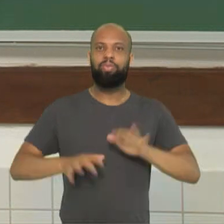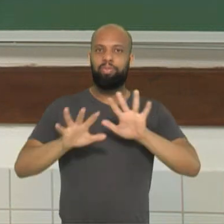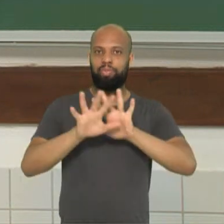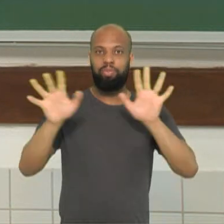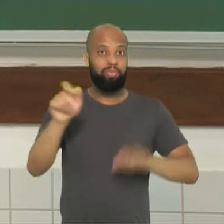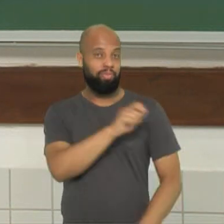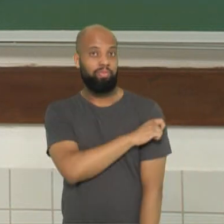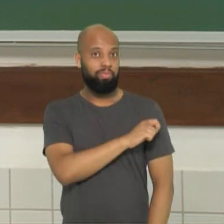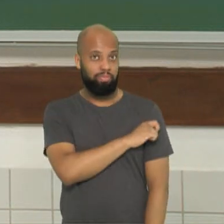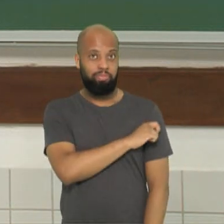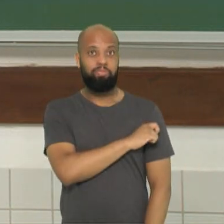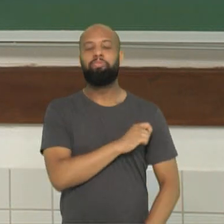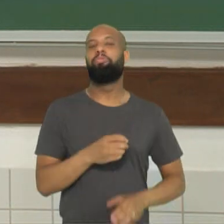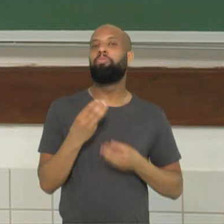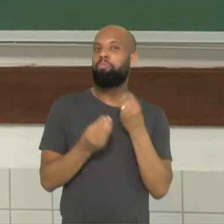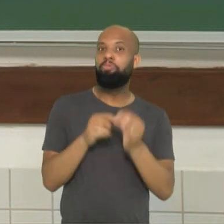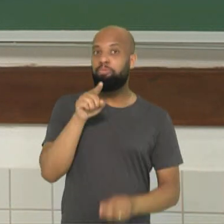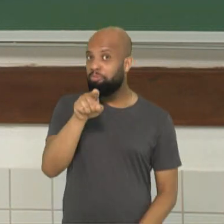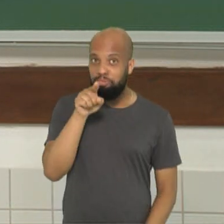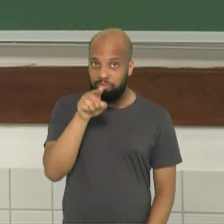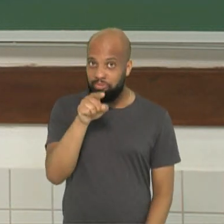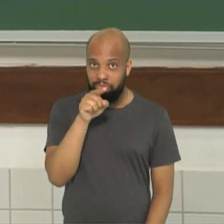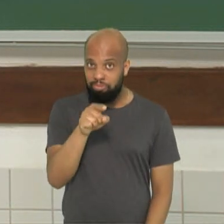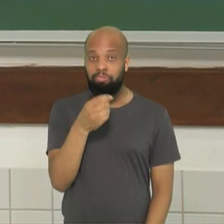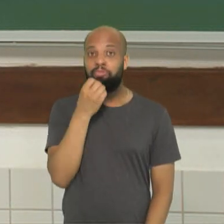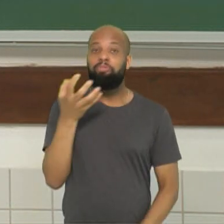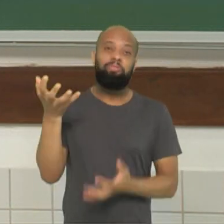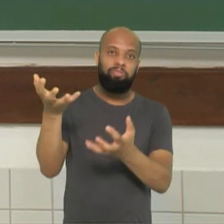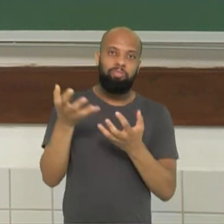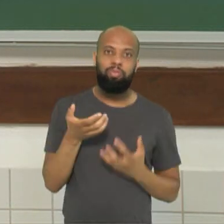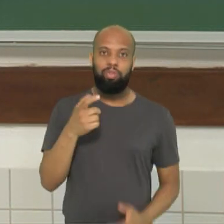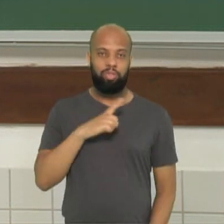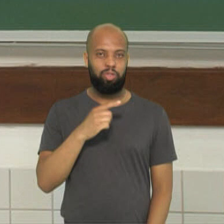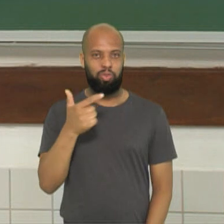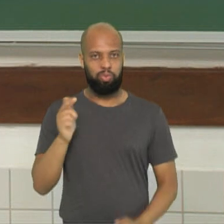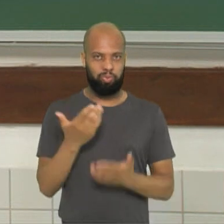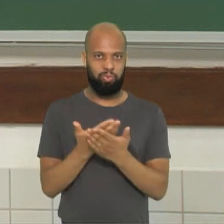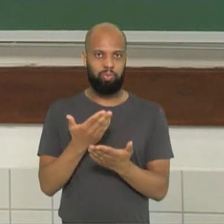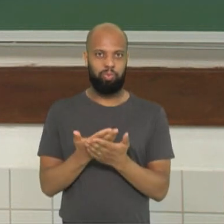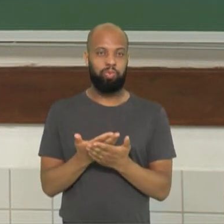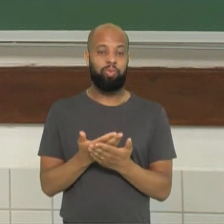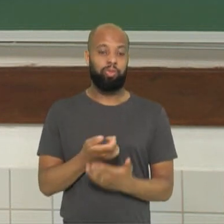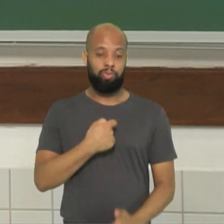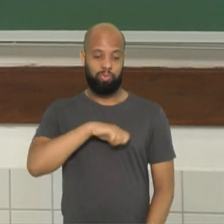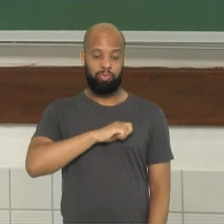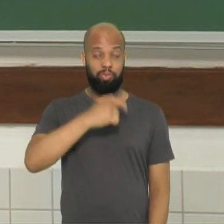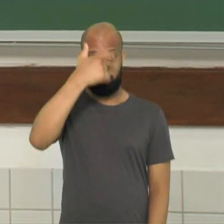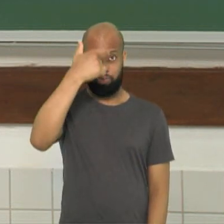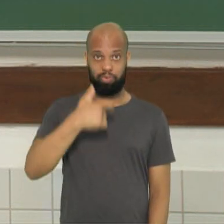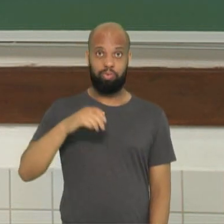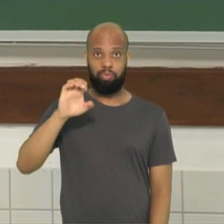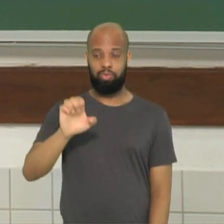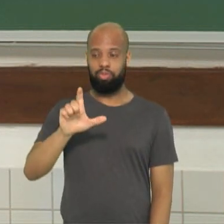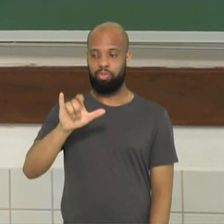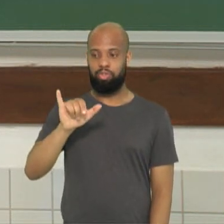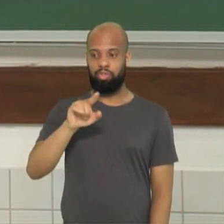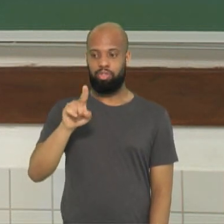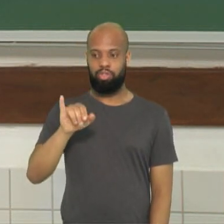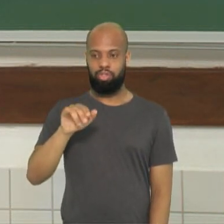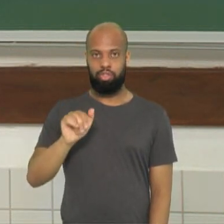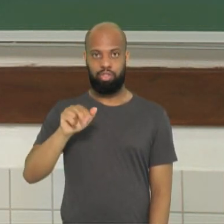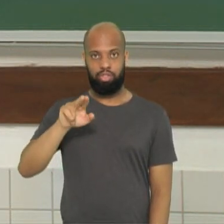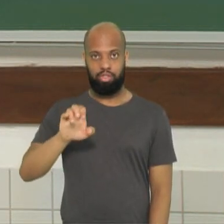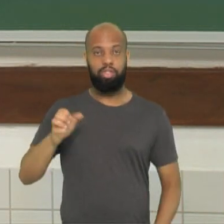Hola chicos, ¿qué tal? Bienvenidos a más una clase de lengua española. Yo soy la profesora Elisiane